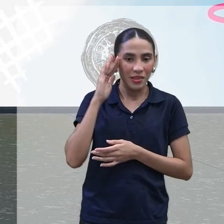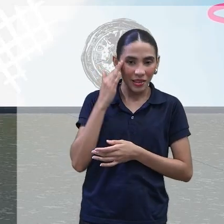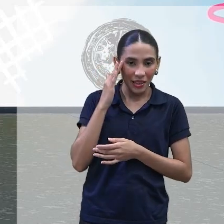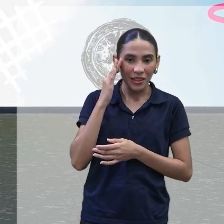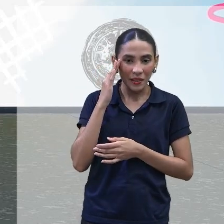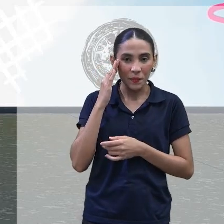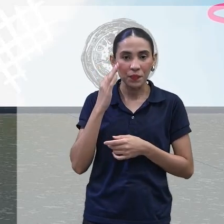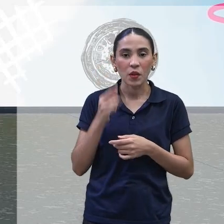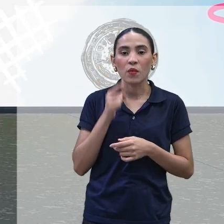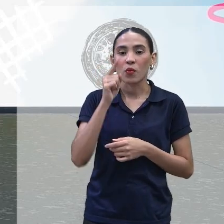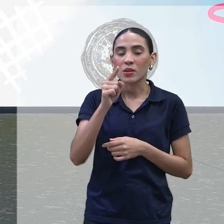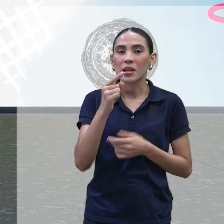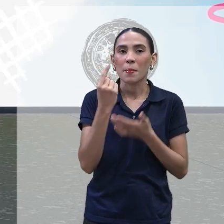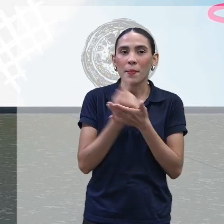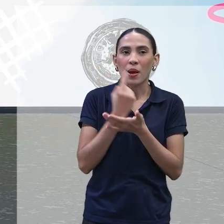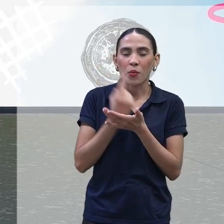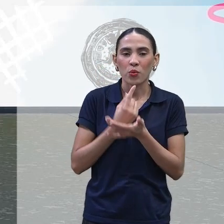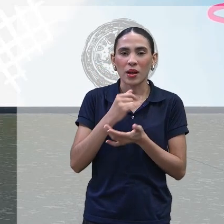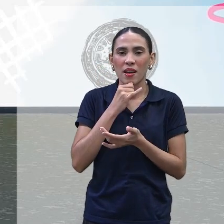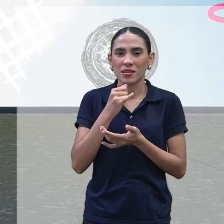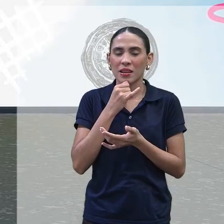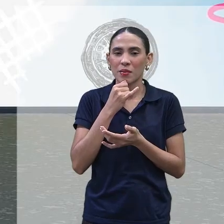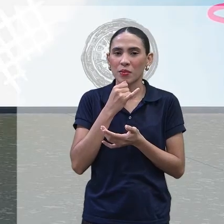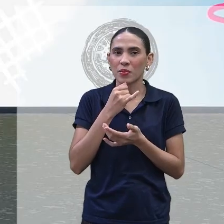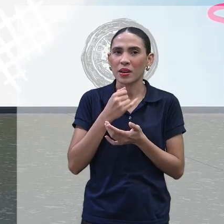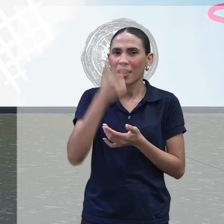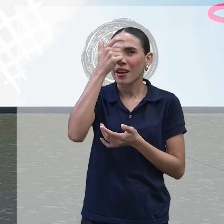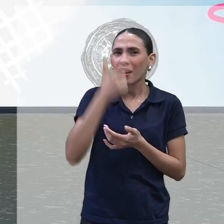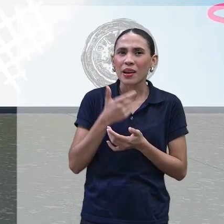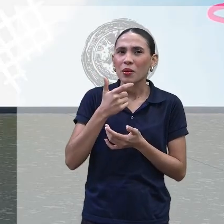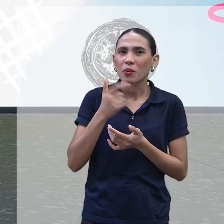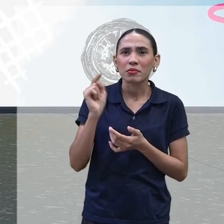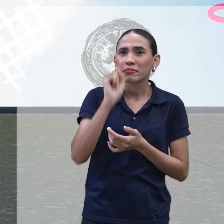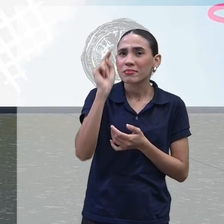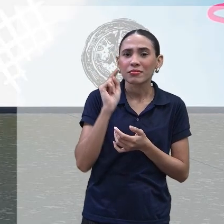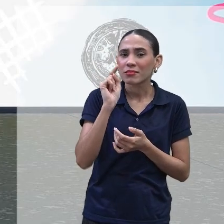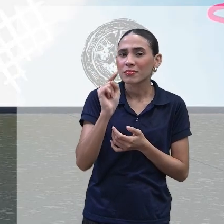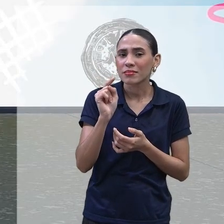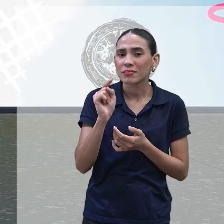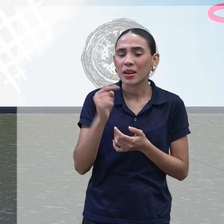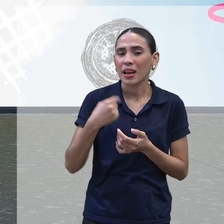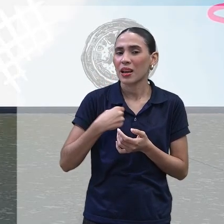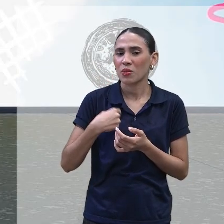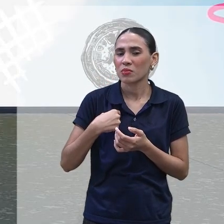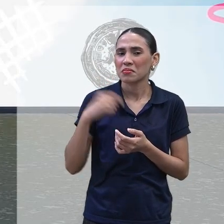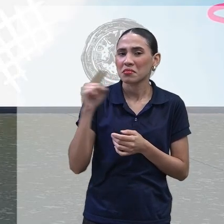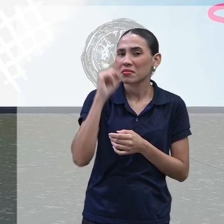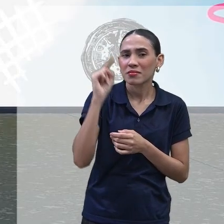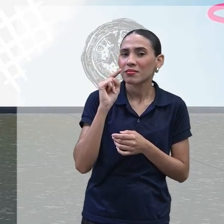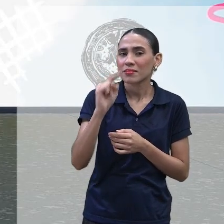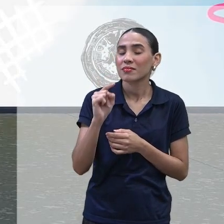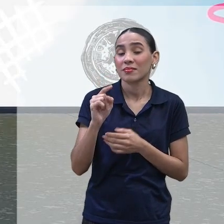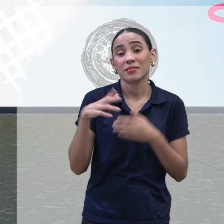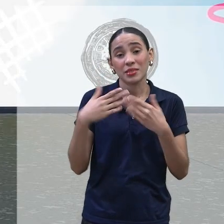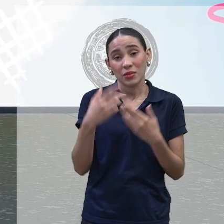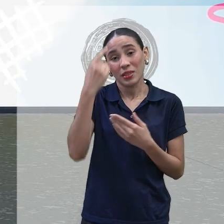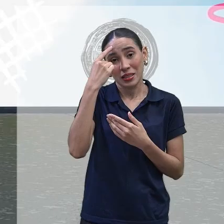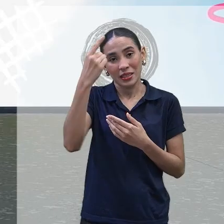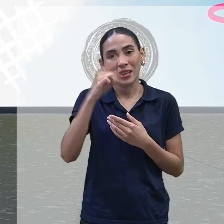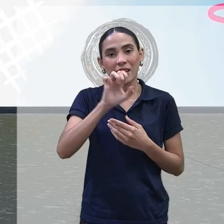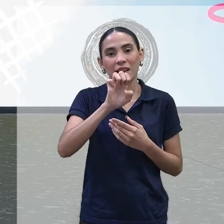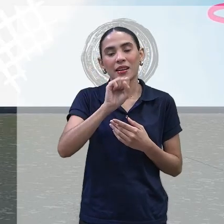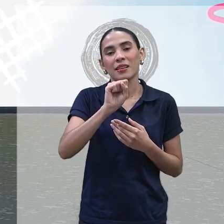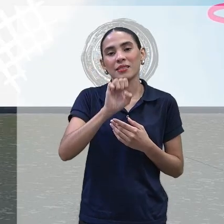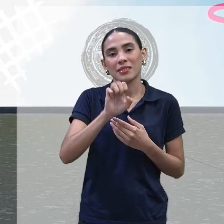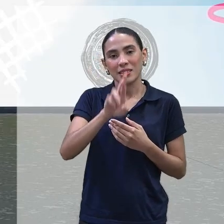daí. Quando você se pergunta, quem é você? Ou seja, eu, professor, estou me perguntando, quem sou eu? Eu estou trabalhando a ideia do ser.